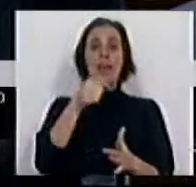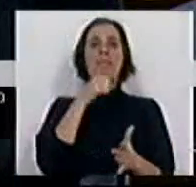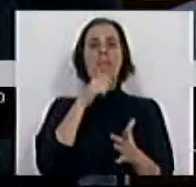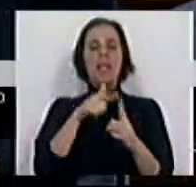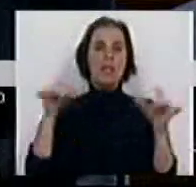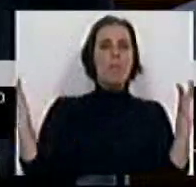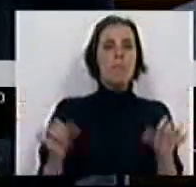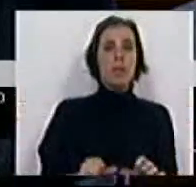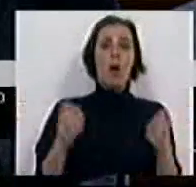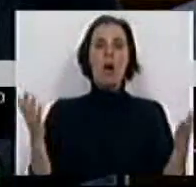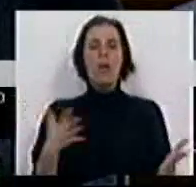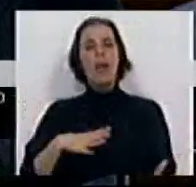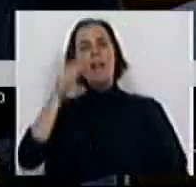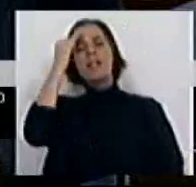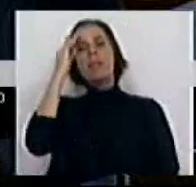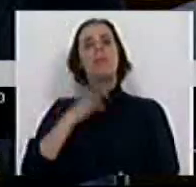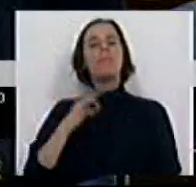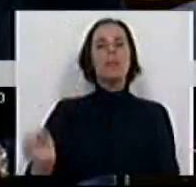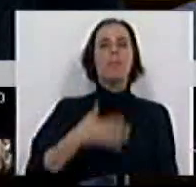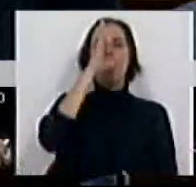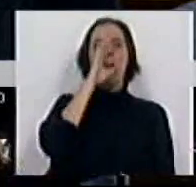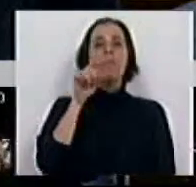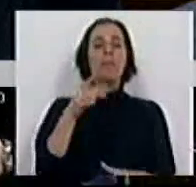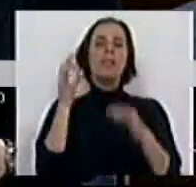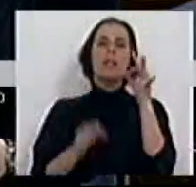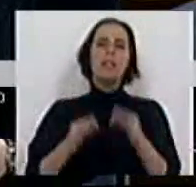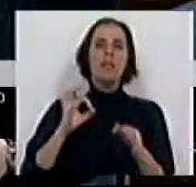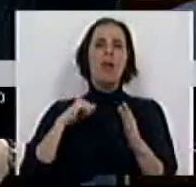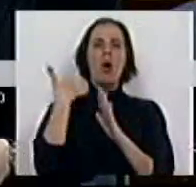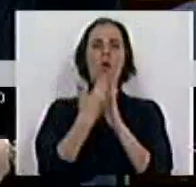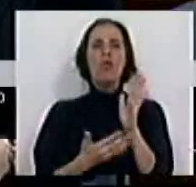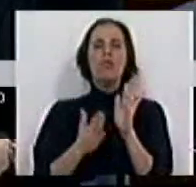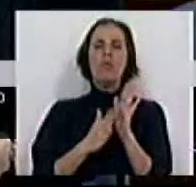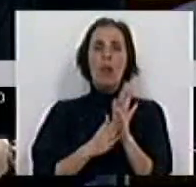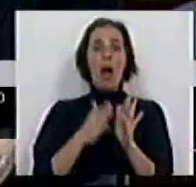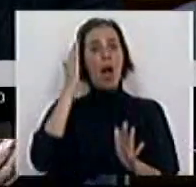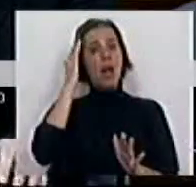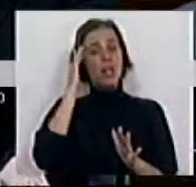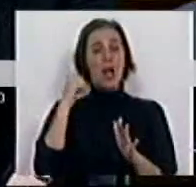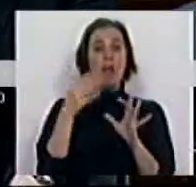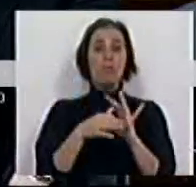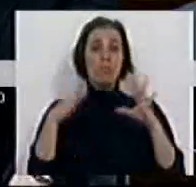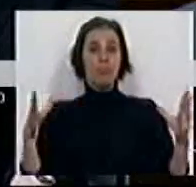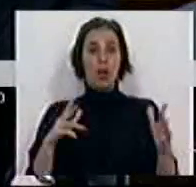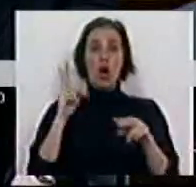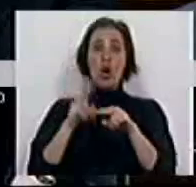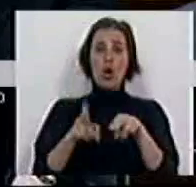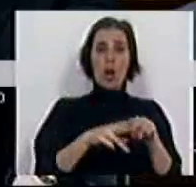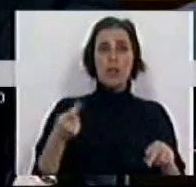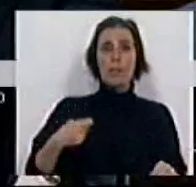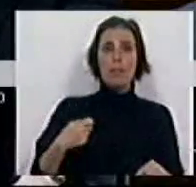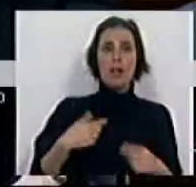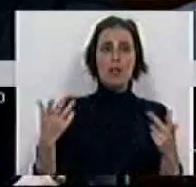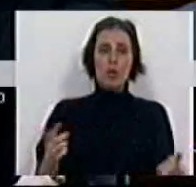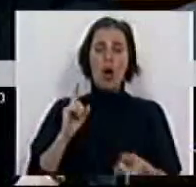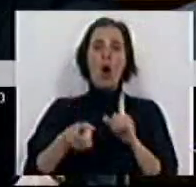medidas seriam piores. E eu queria saber, Sr. Primeiro-Ministro, se o Tribunal Constitucional considerar inconstitucionais os cortes nas